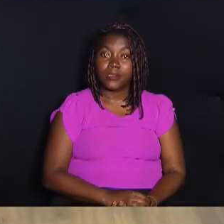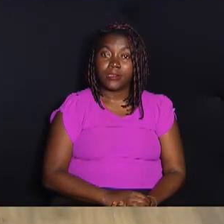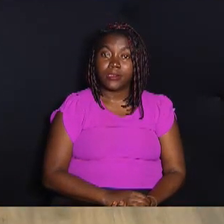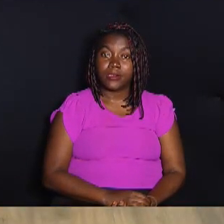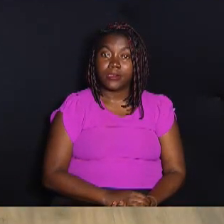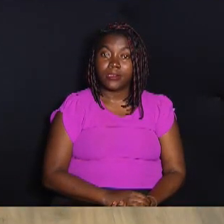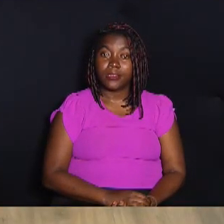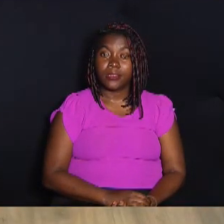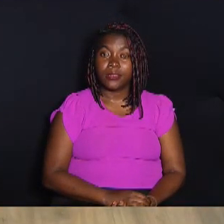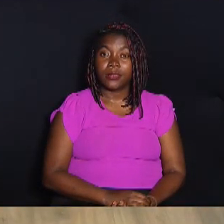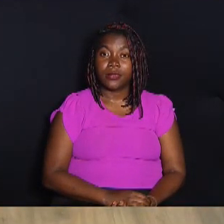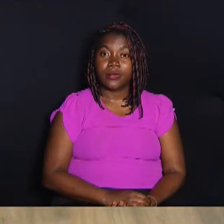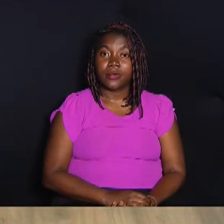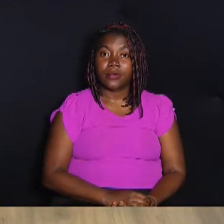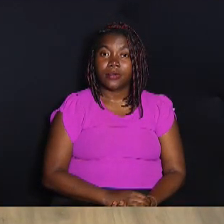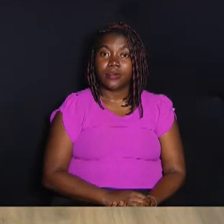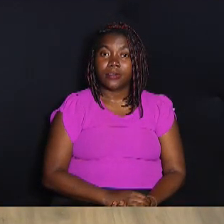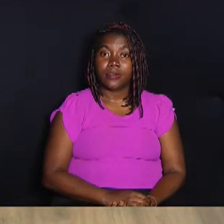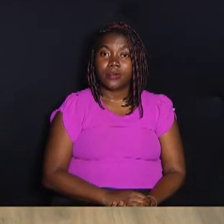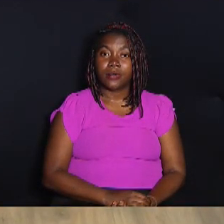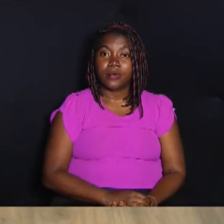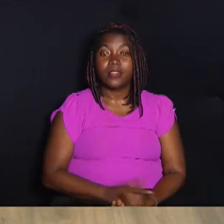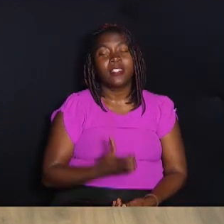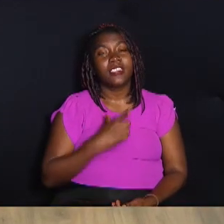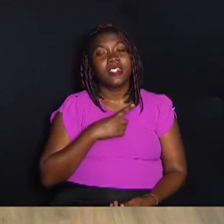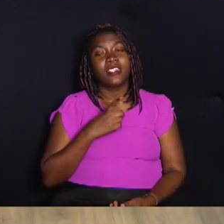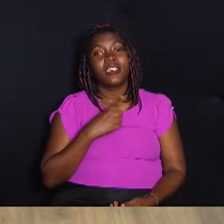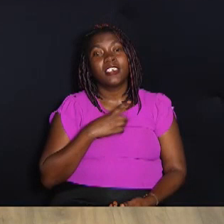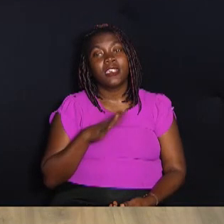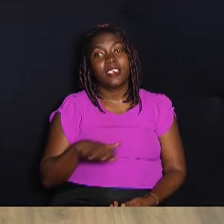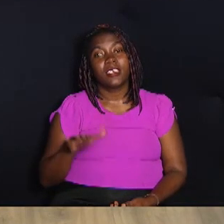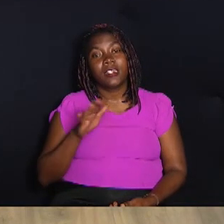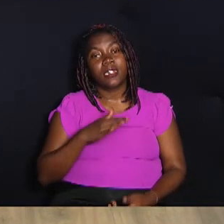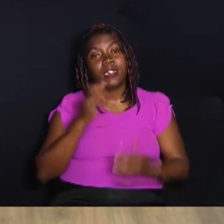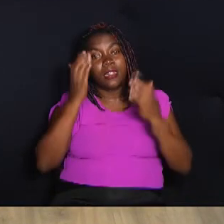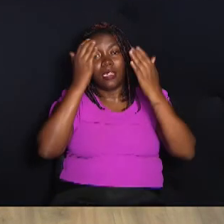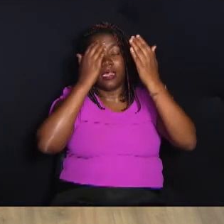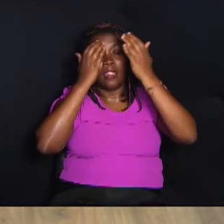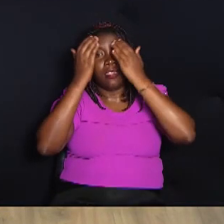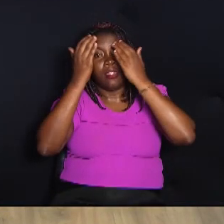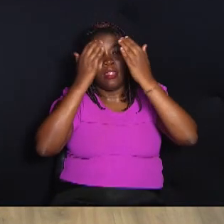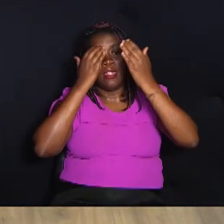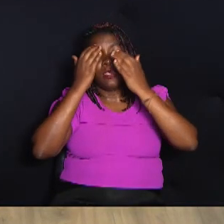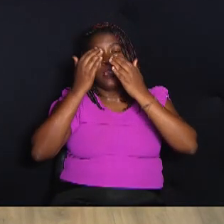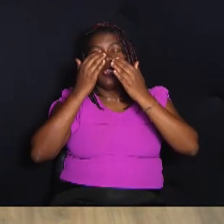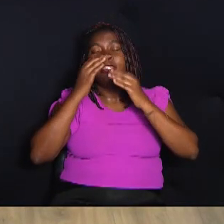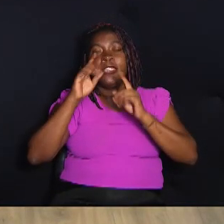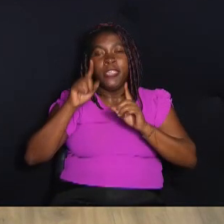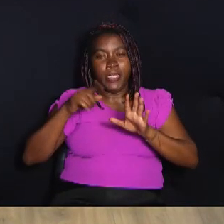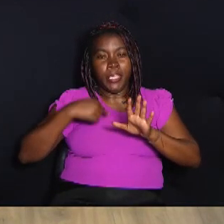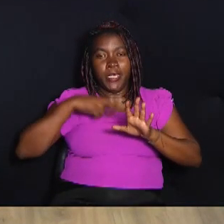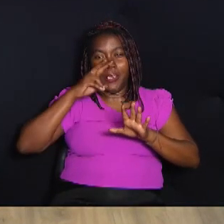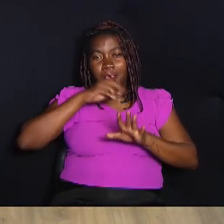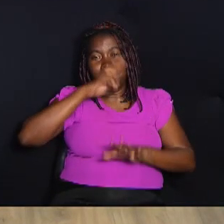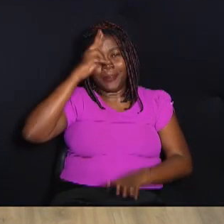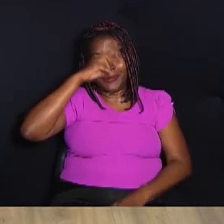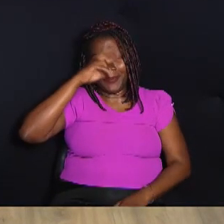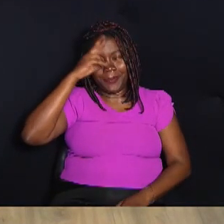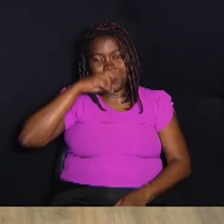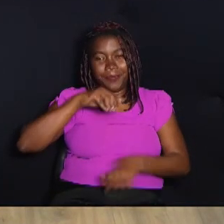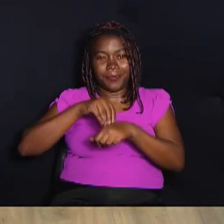Da reestruturação da saúde. Teve lá o psicólogo e eu já lembro, a gente já passa para o